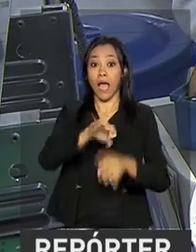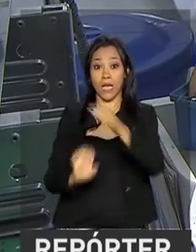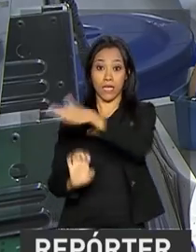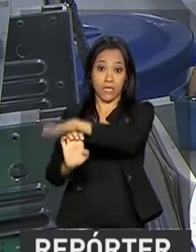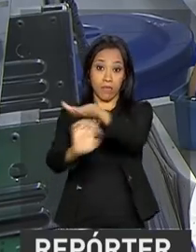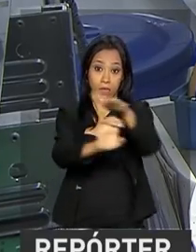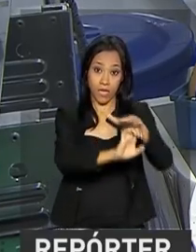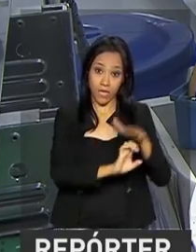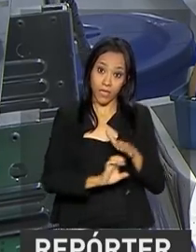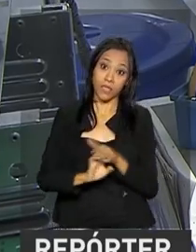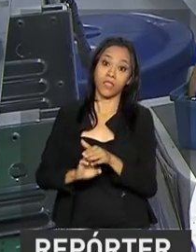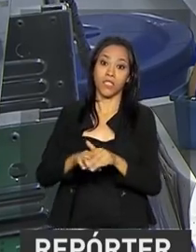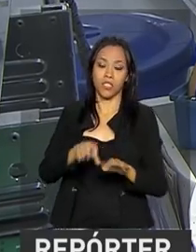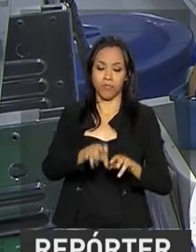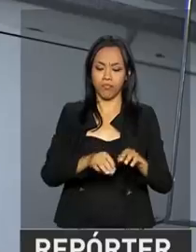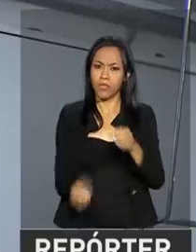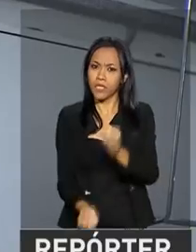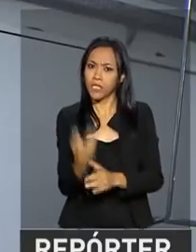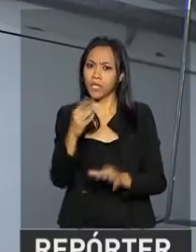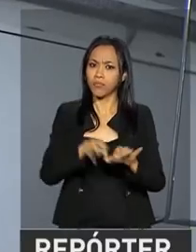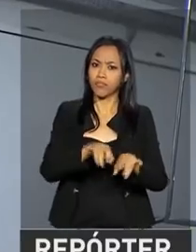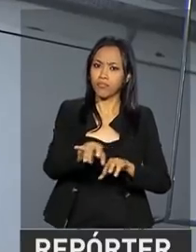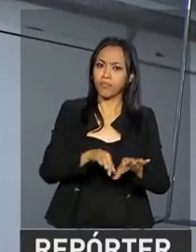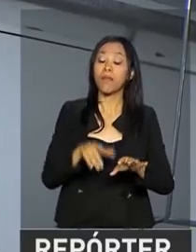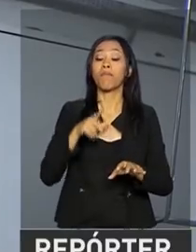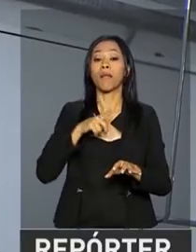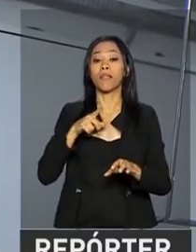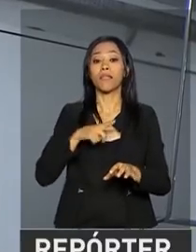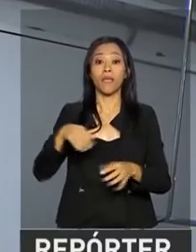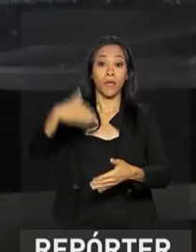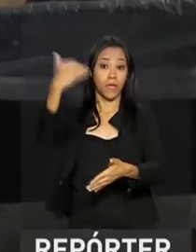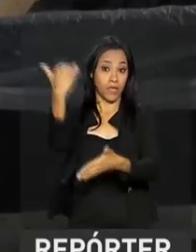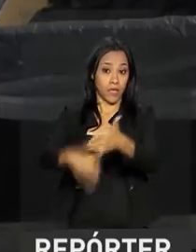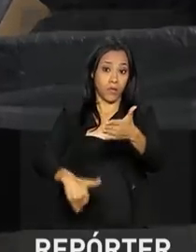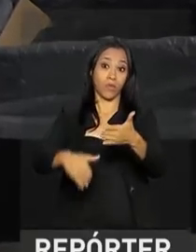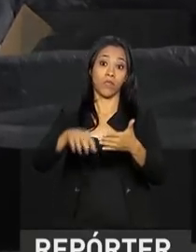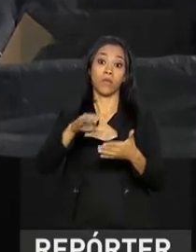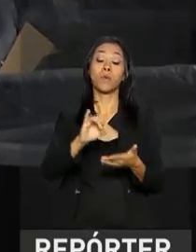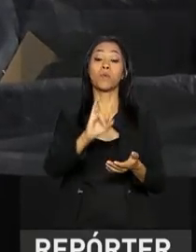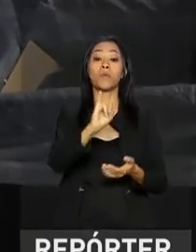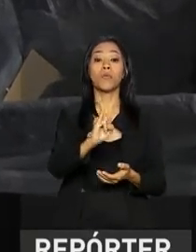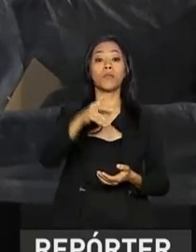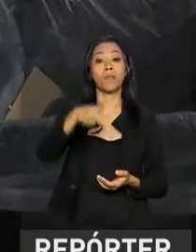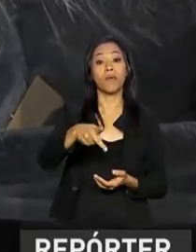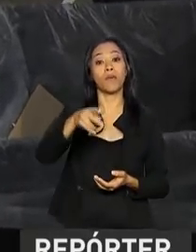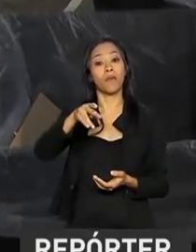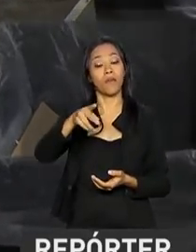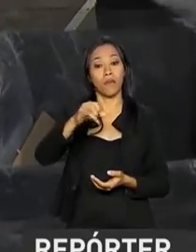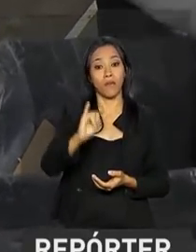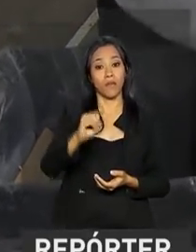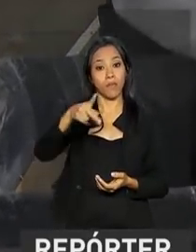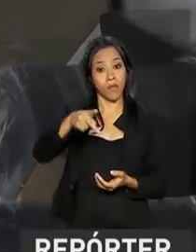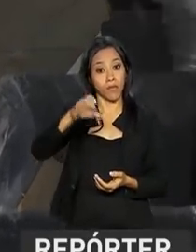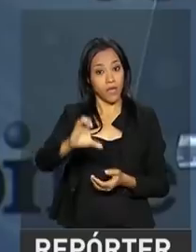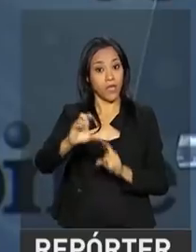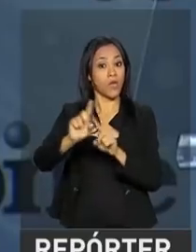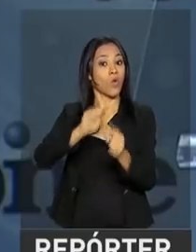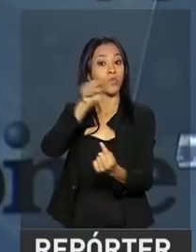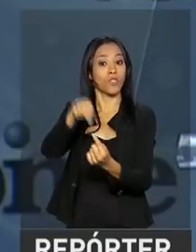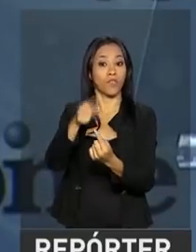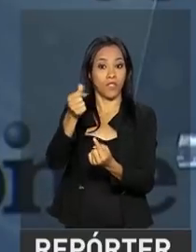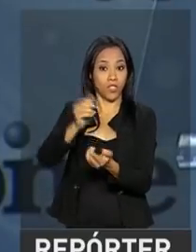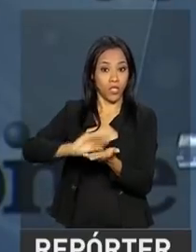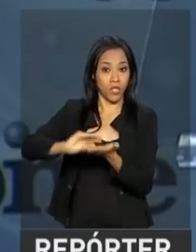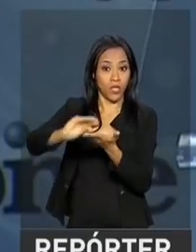recebem redução no imposto sobre produtos industrializados o ipi para investir em inovação o